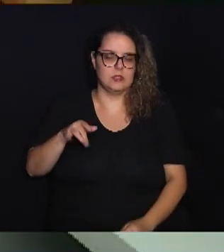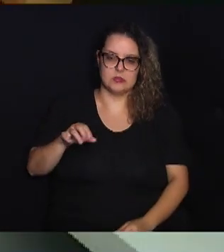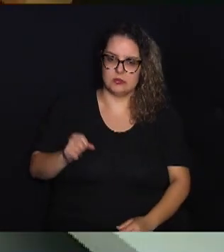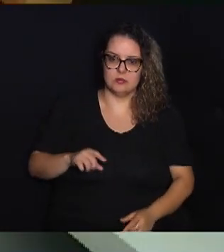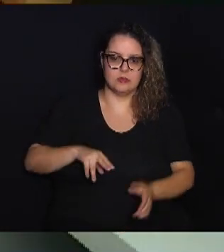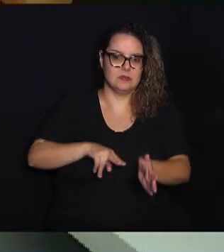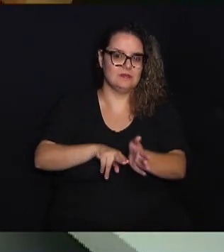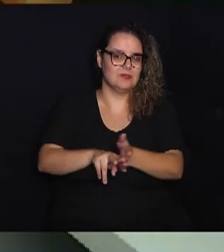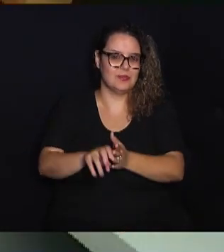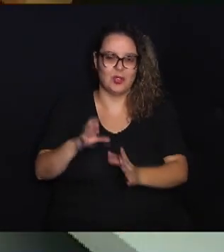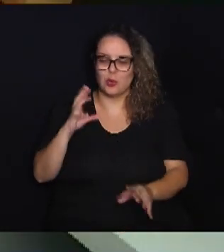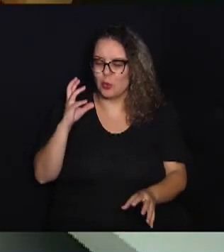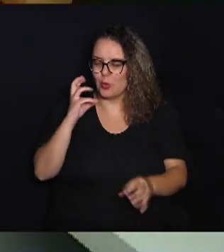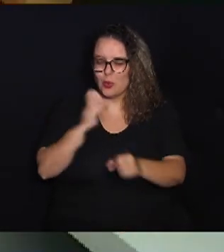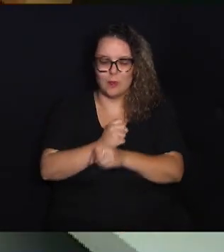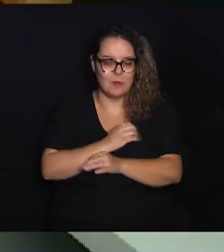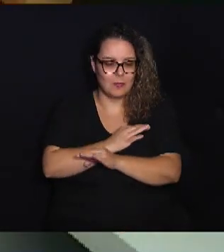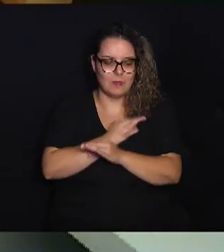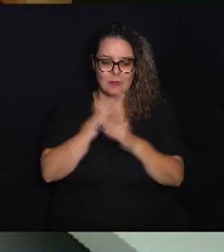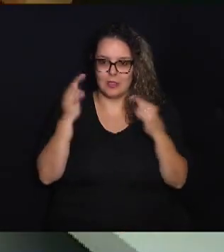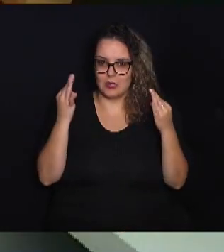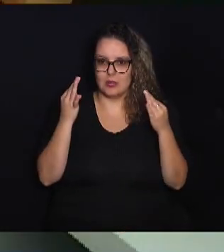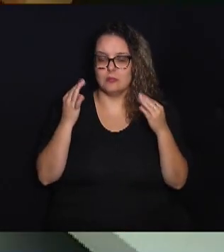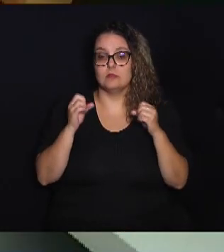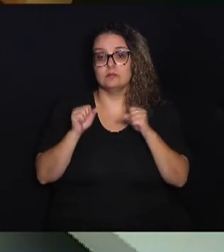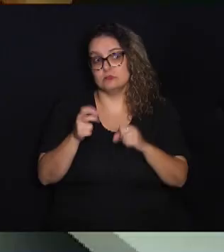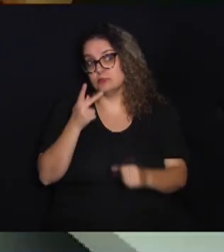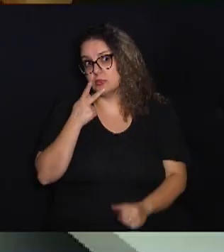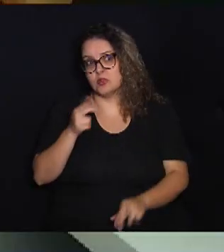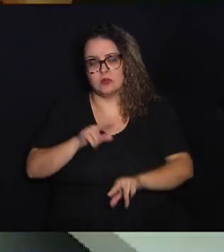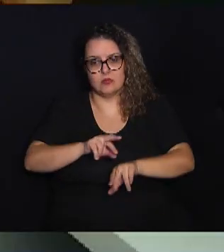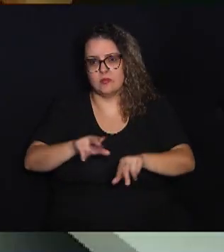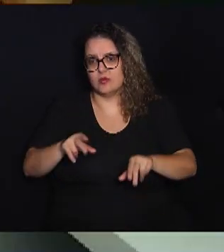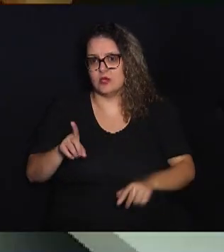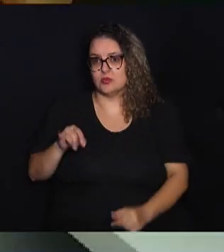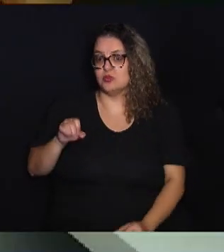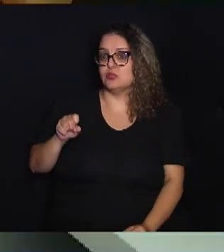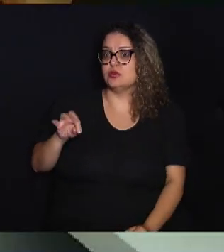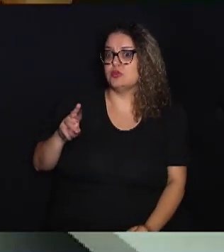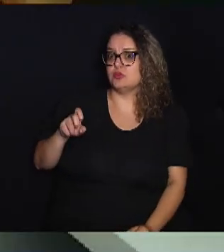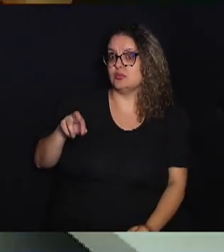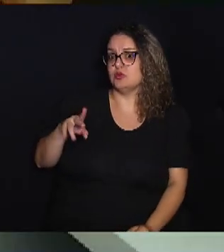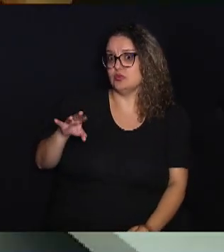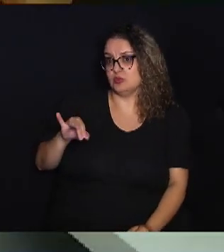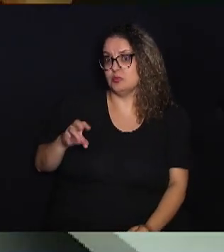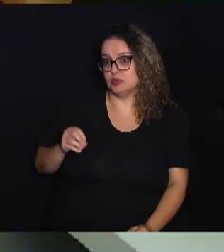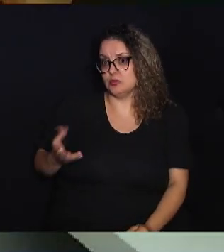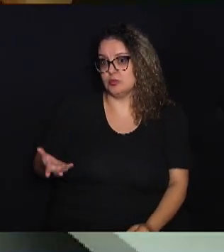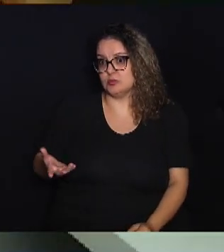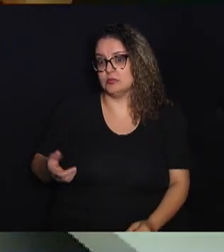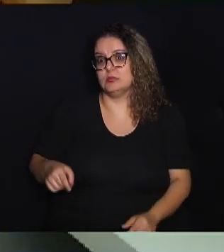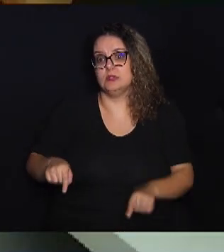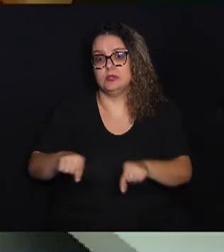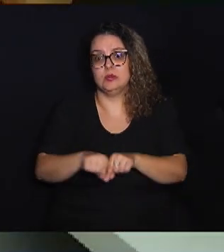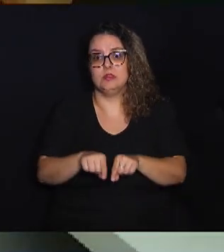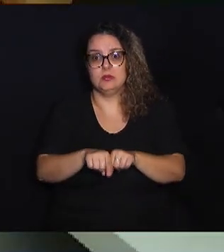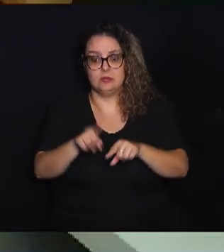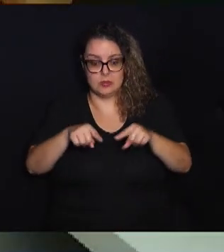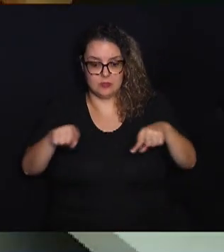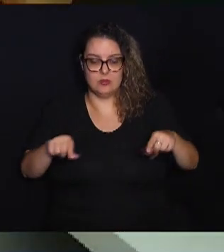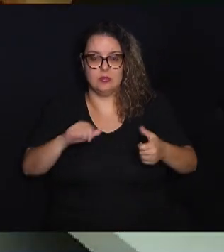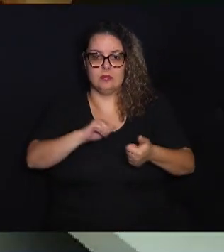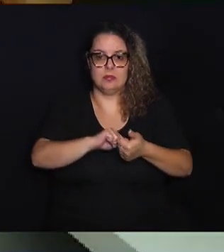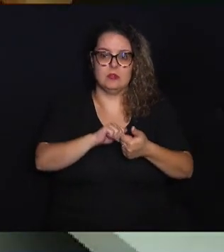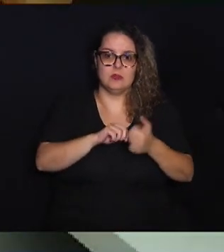diagnóstico completíssimo e eu posso te falar vários distúrbios, e, inclusive inferir a qualidade do seu sono por